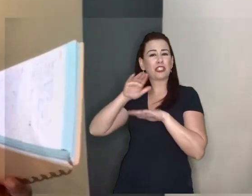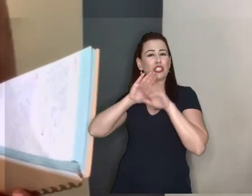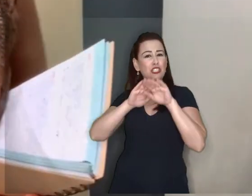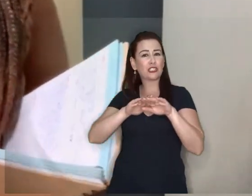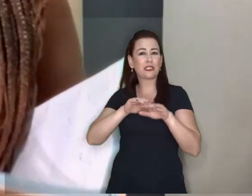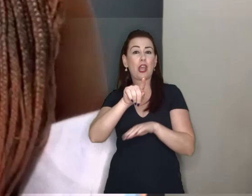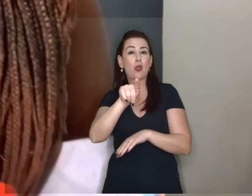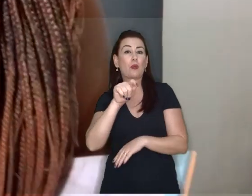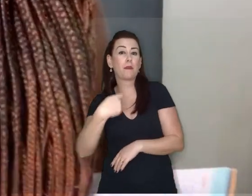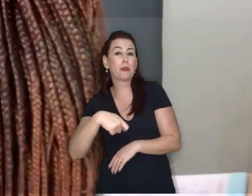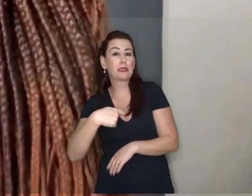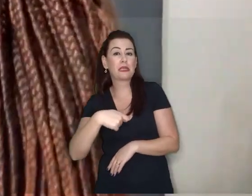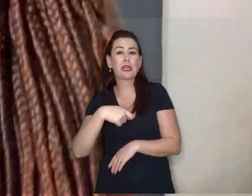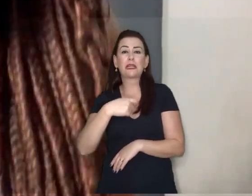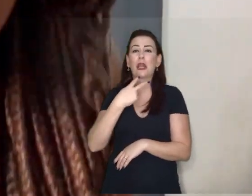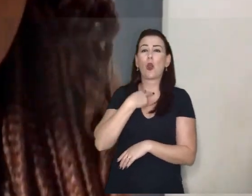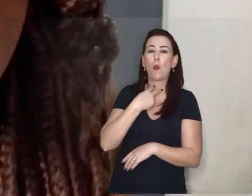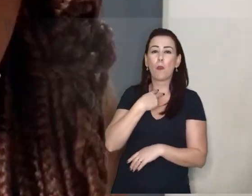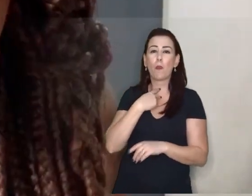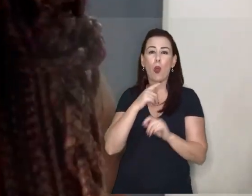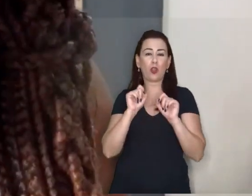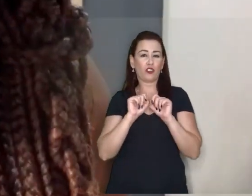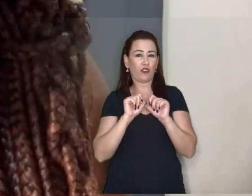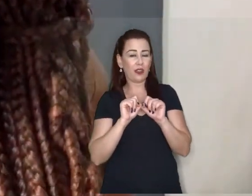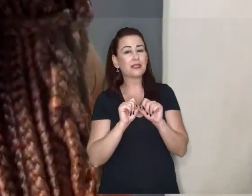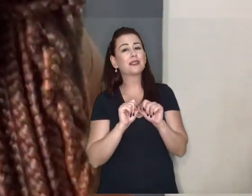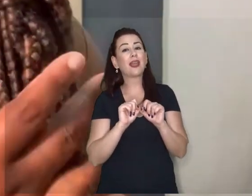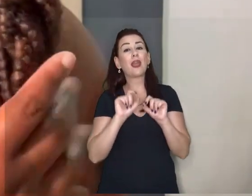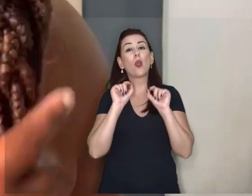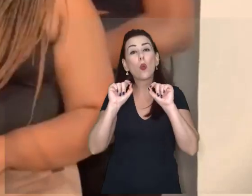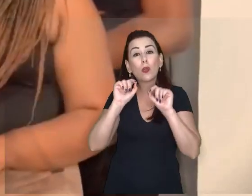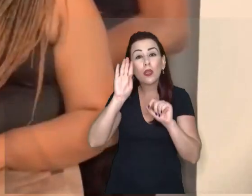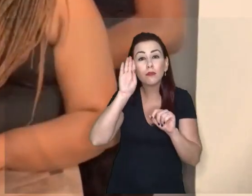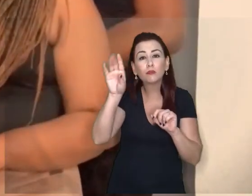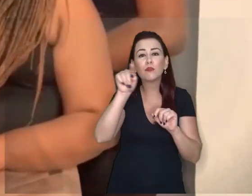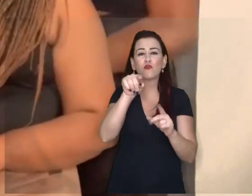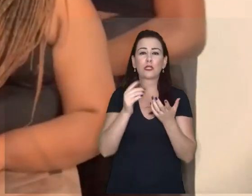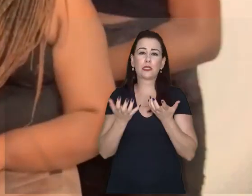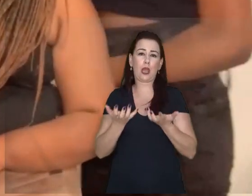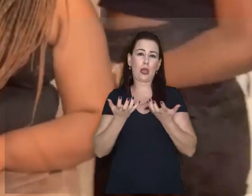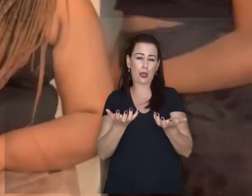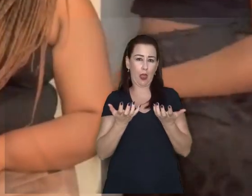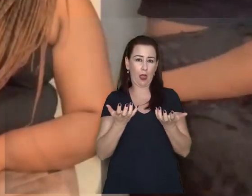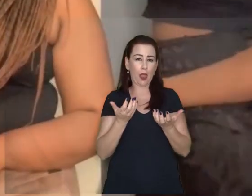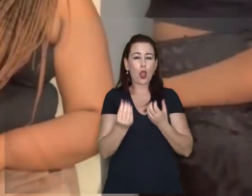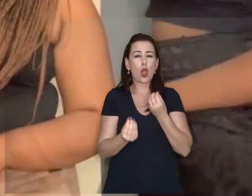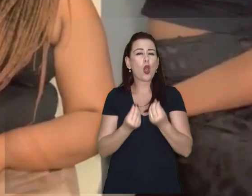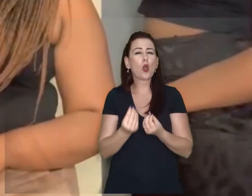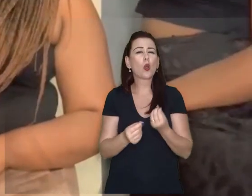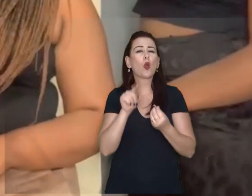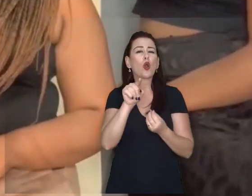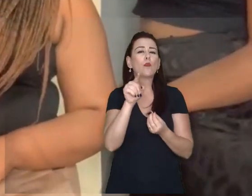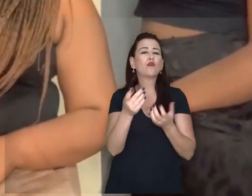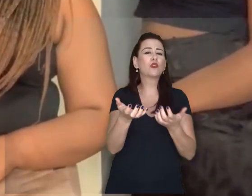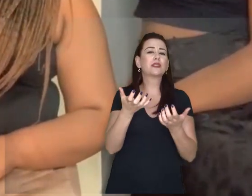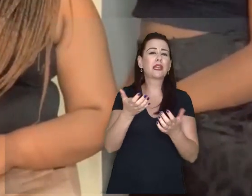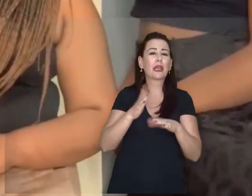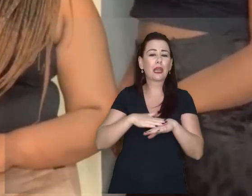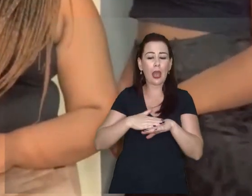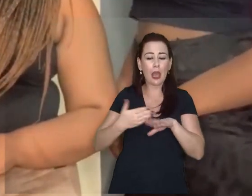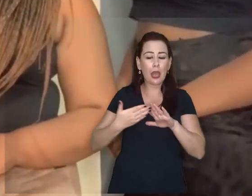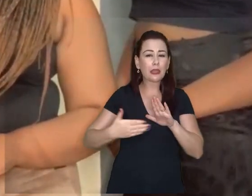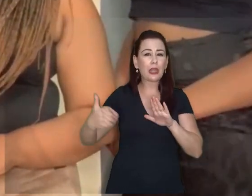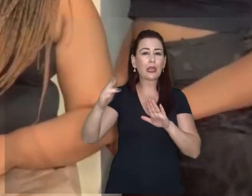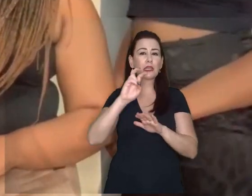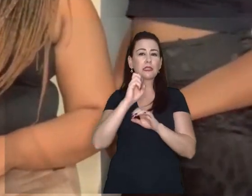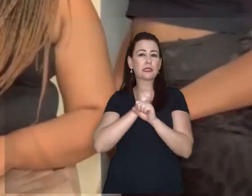como você quer estar daqui a 5 anos, ninguém vai te impedir de fazer nada. Bem, meninas, como vocês já sabem, a questão da maquiagem para a